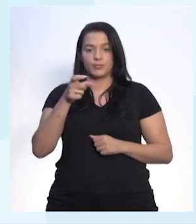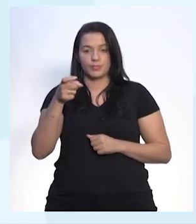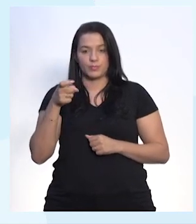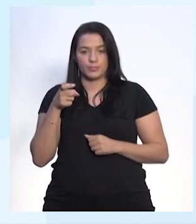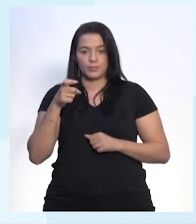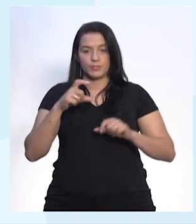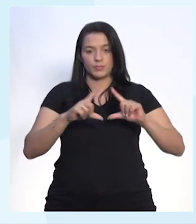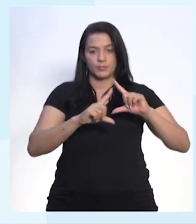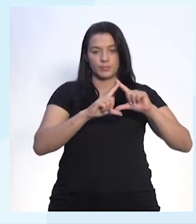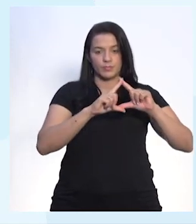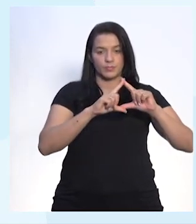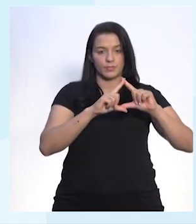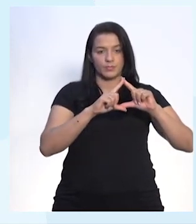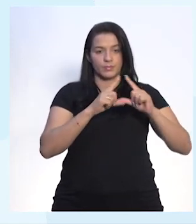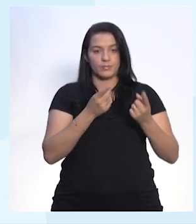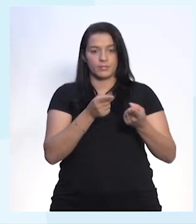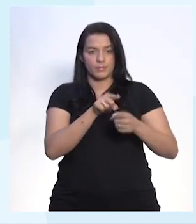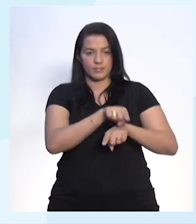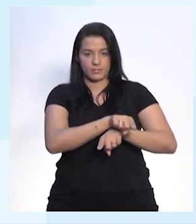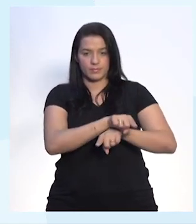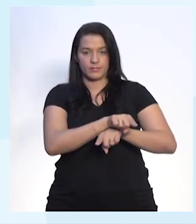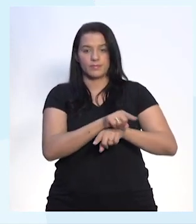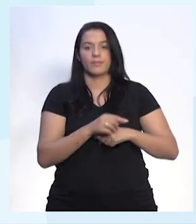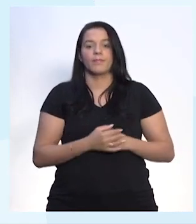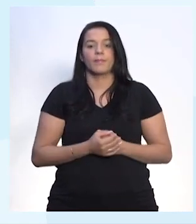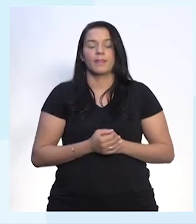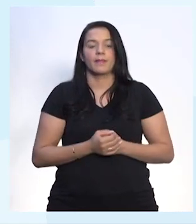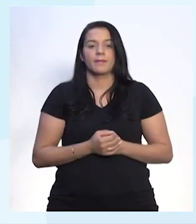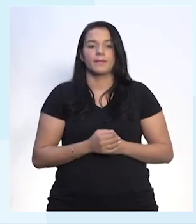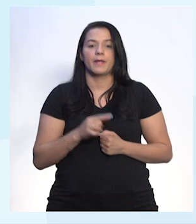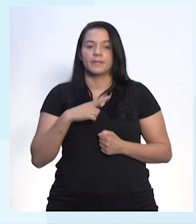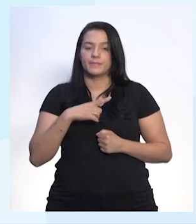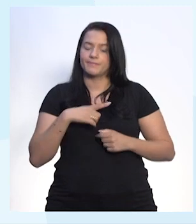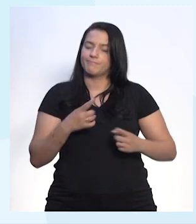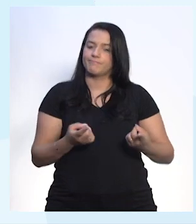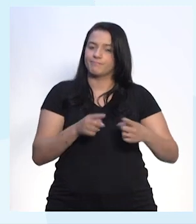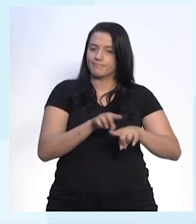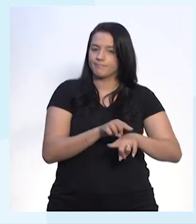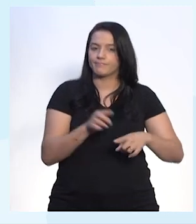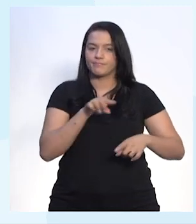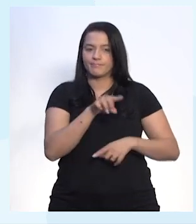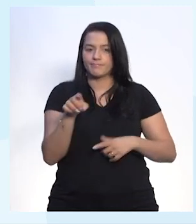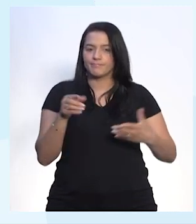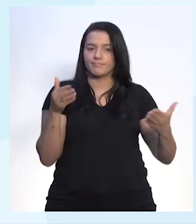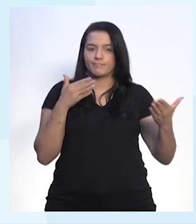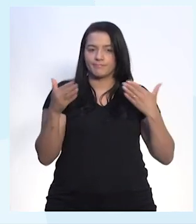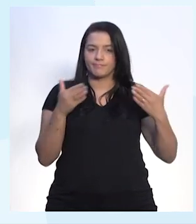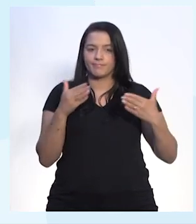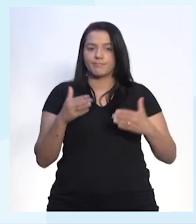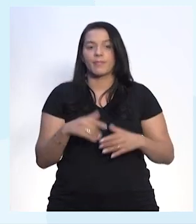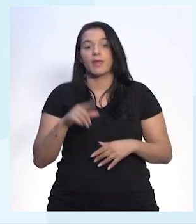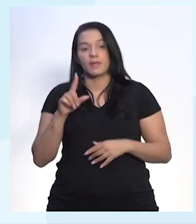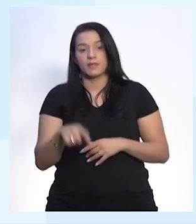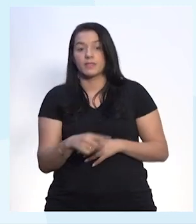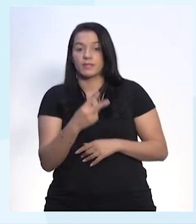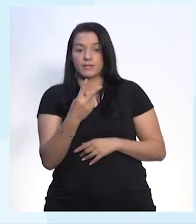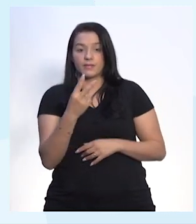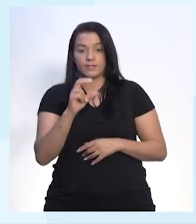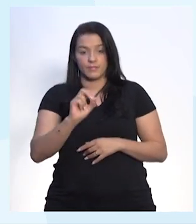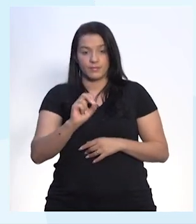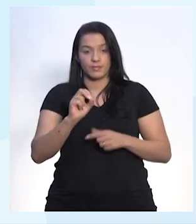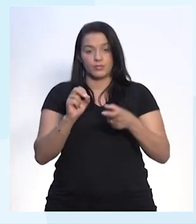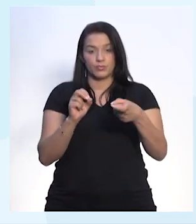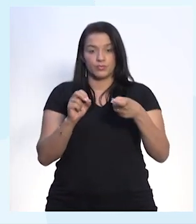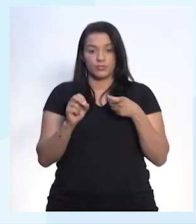está invertido. Aí eu inverti para a gente poder ter mais ou menos a relação. Então, eu tenho que 20, né, o x aqui,